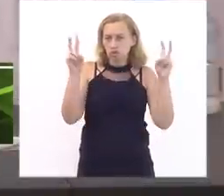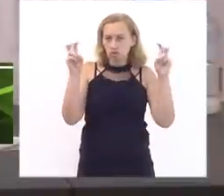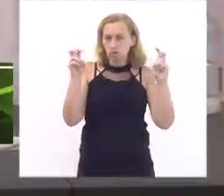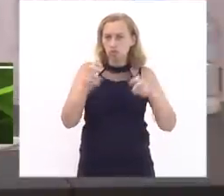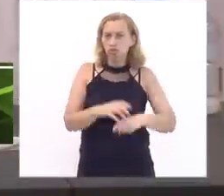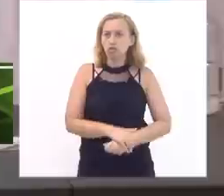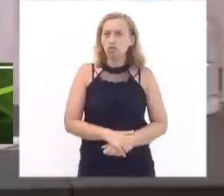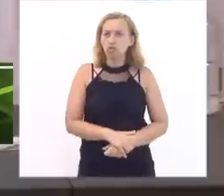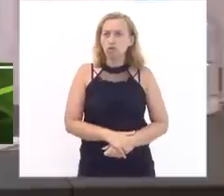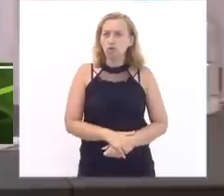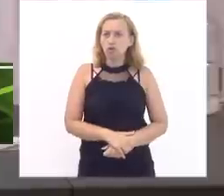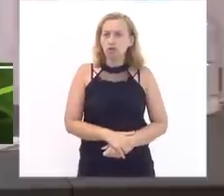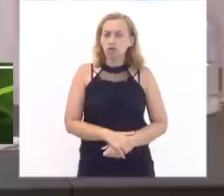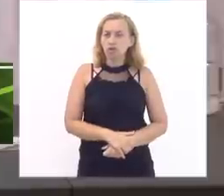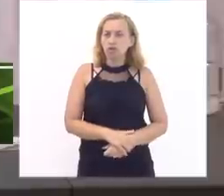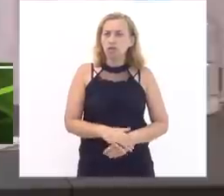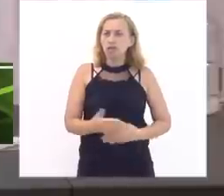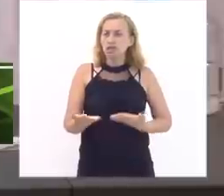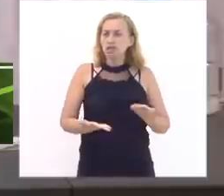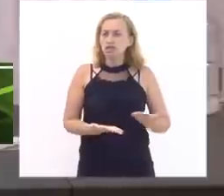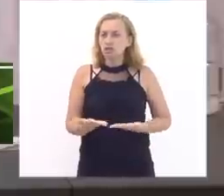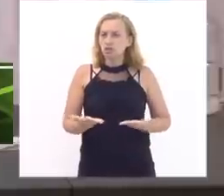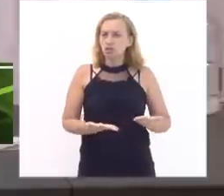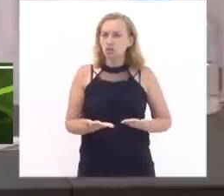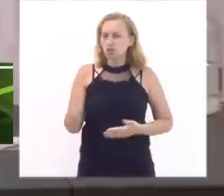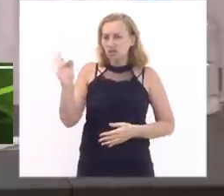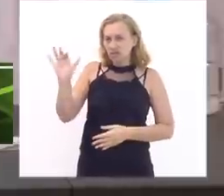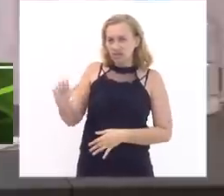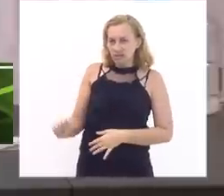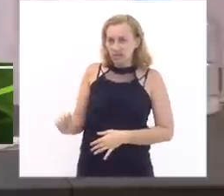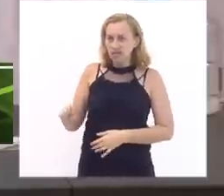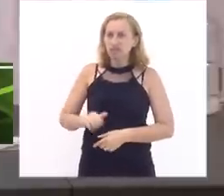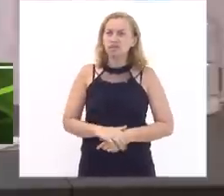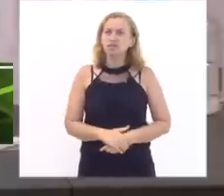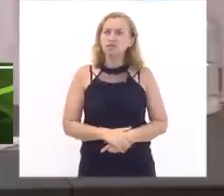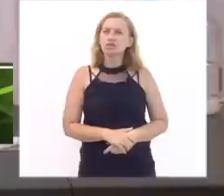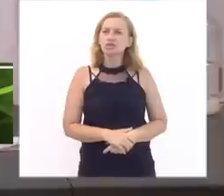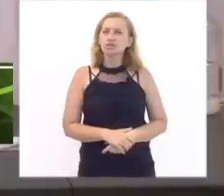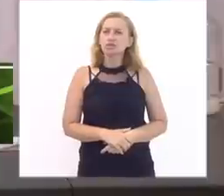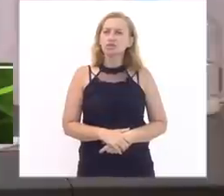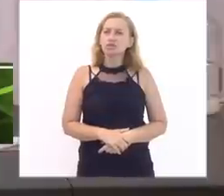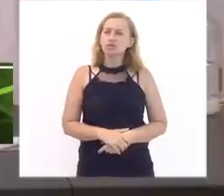Questão dos servidores da Fazenda, aquela carreira.